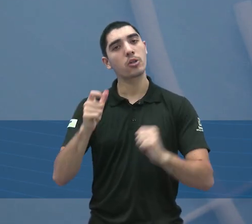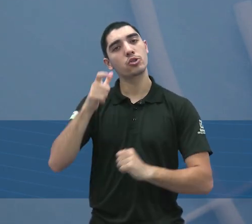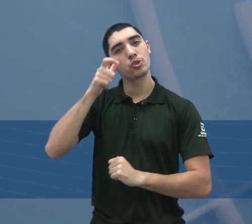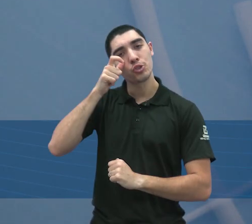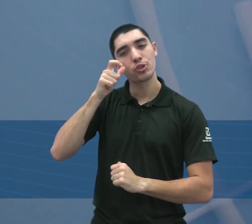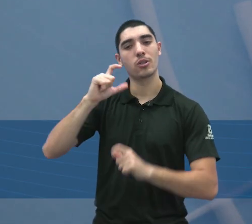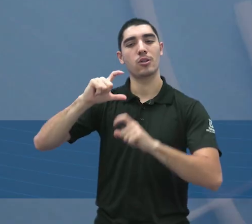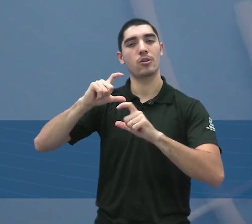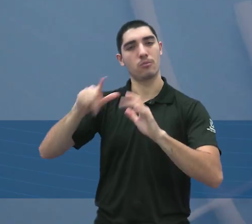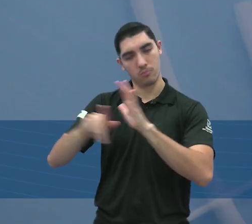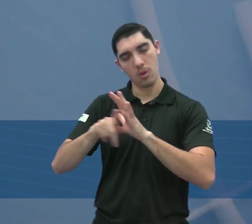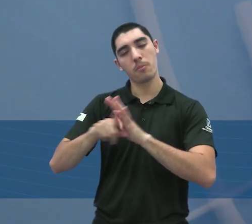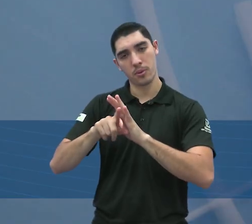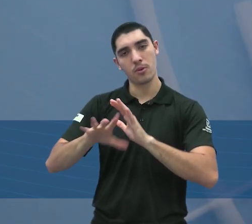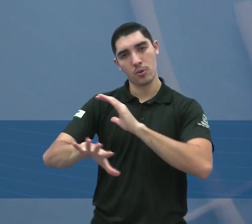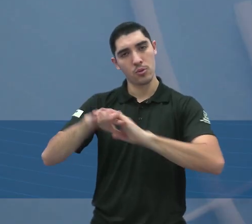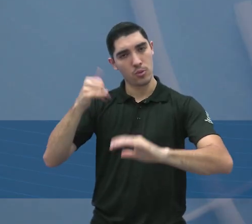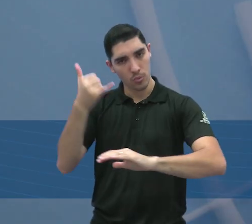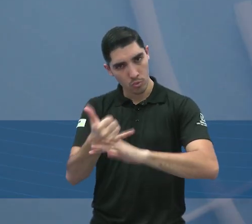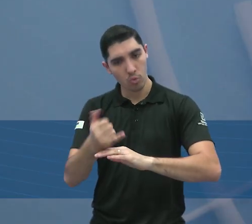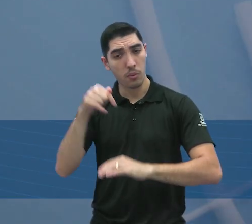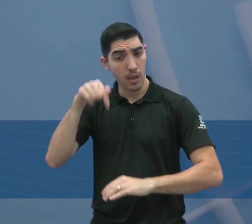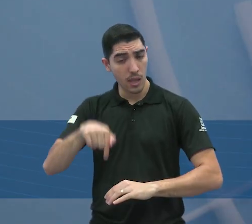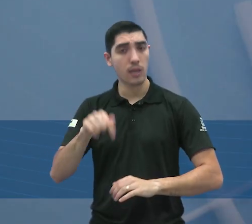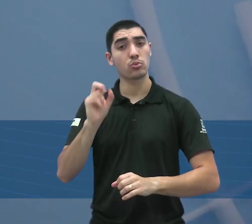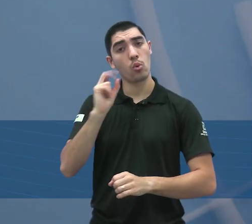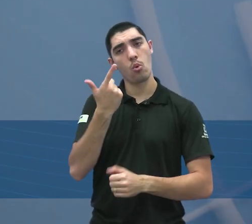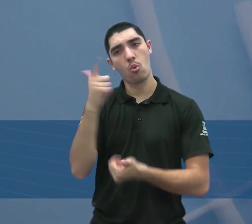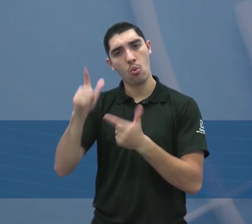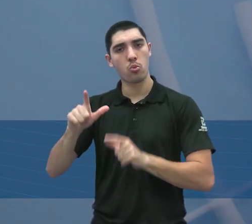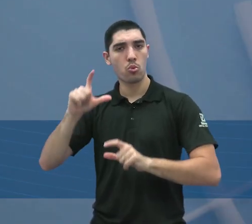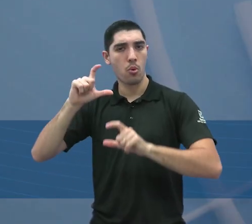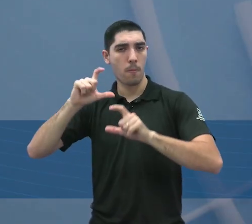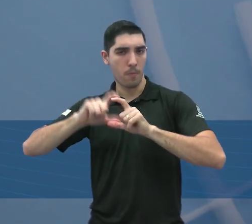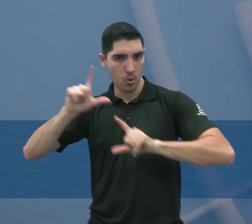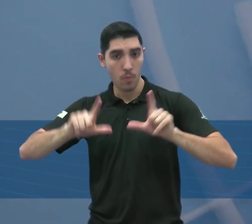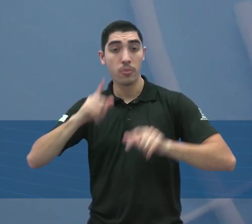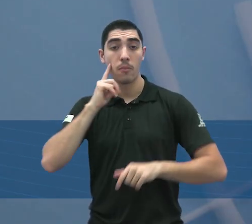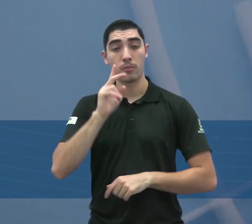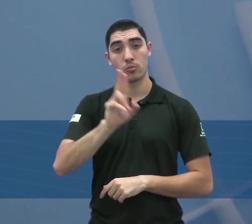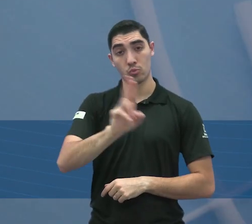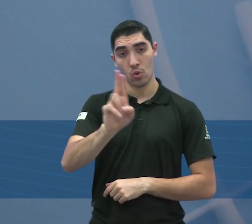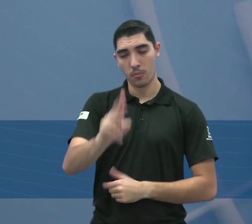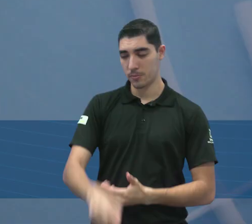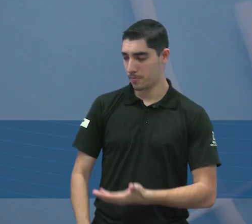pelo YouTube para rever esse ou outros programas. O nosso endereço é o